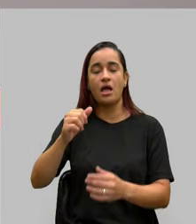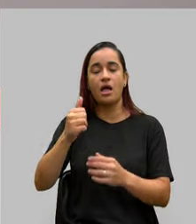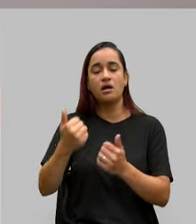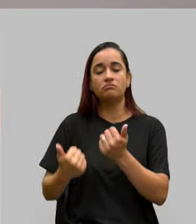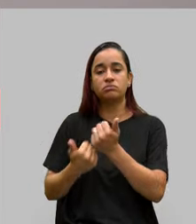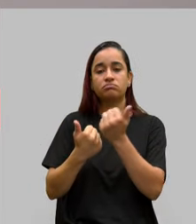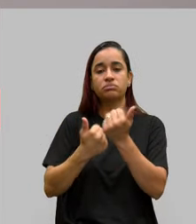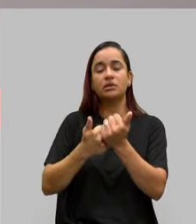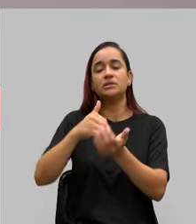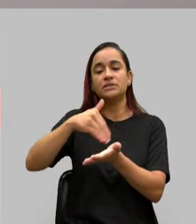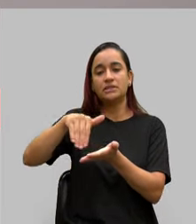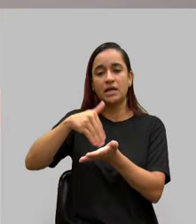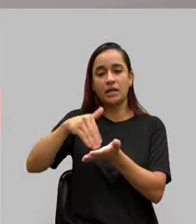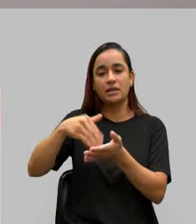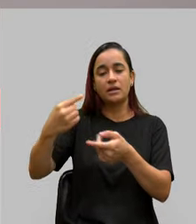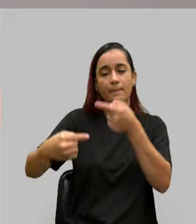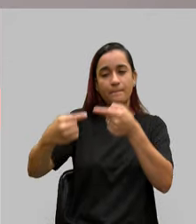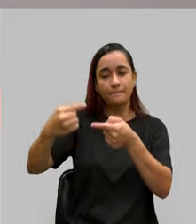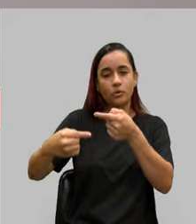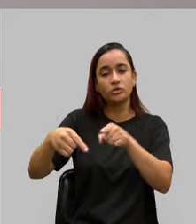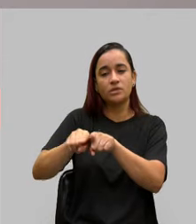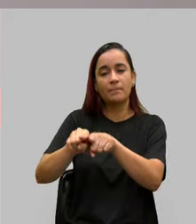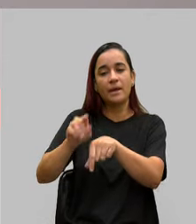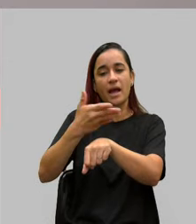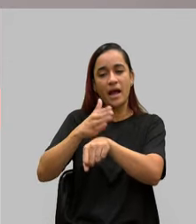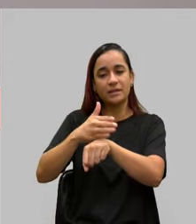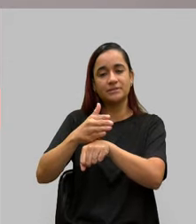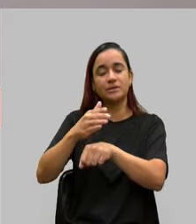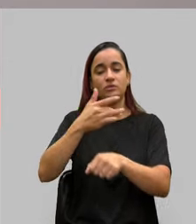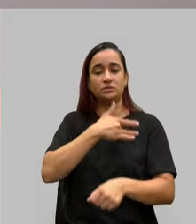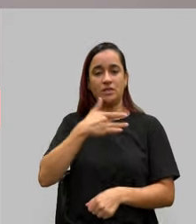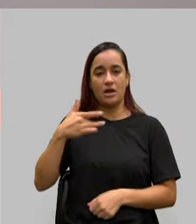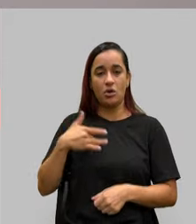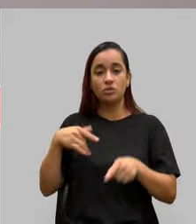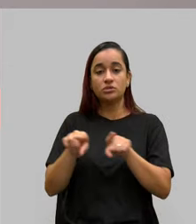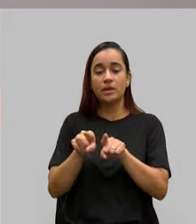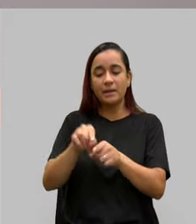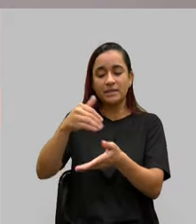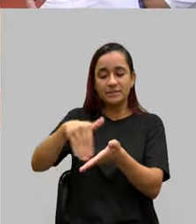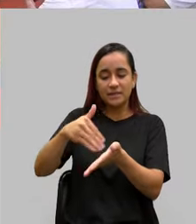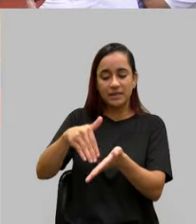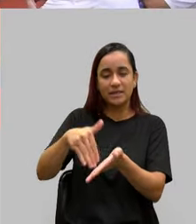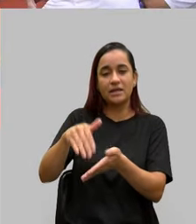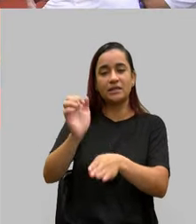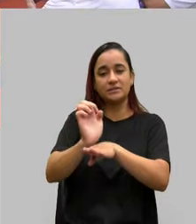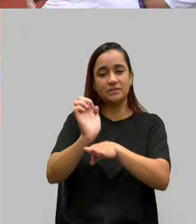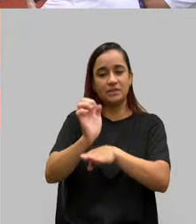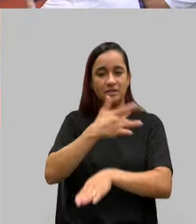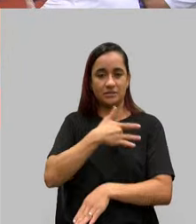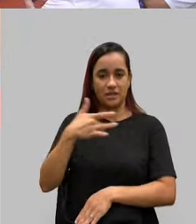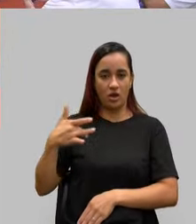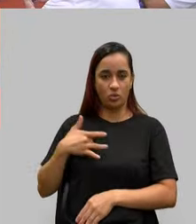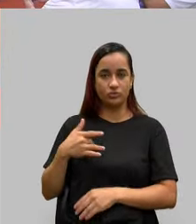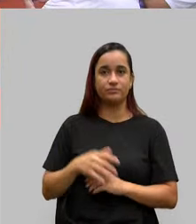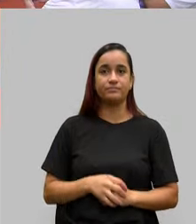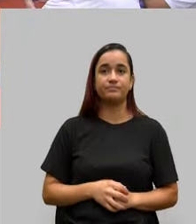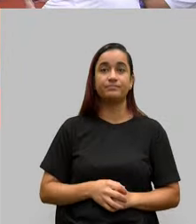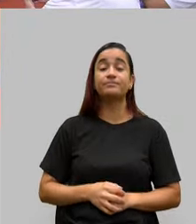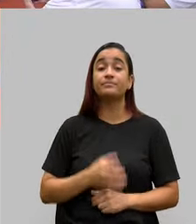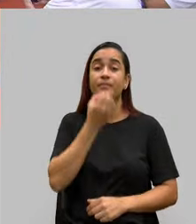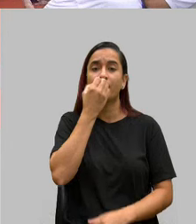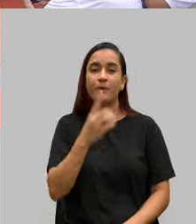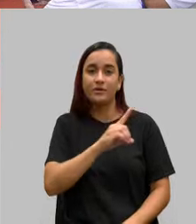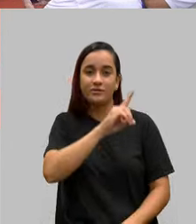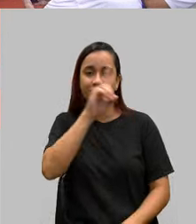subsecretaria de políticas e ações de saúde da secretaria de estado de saúde bom dia a todos e